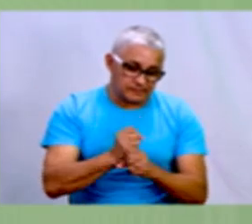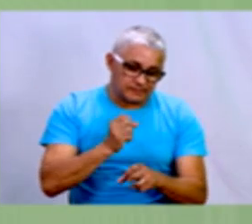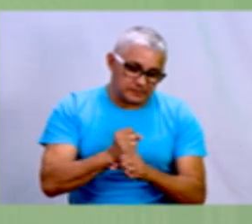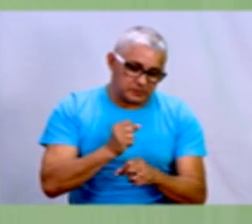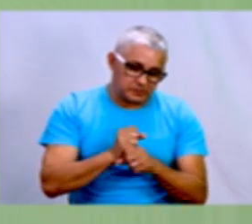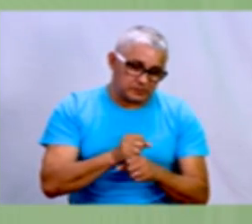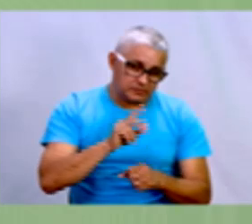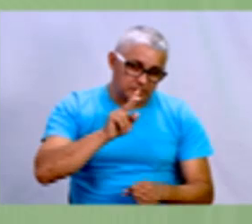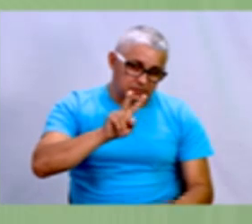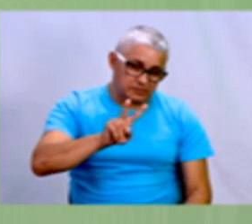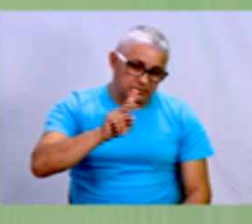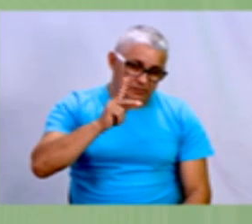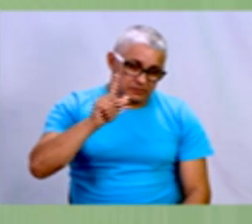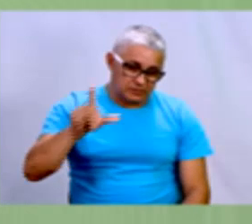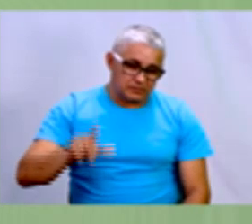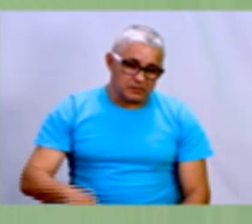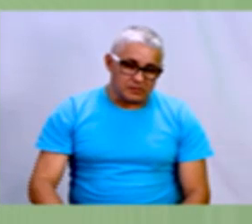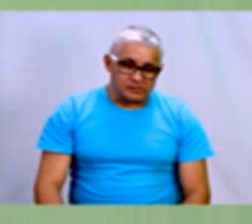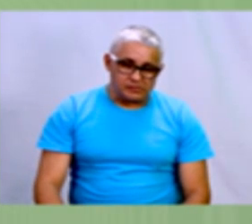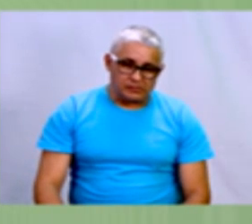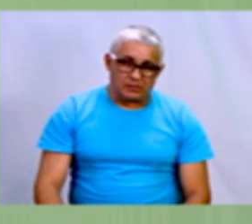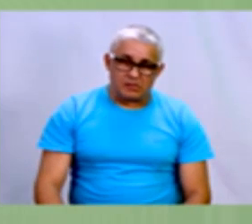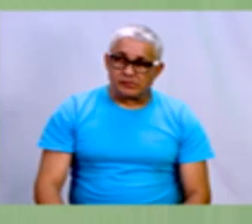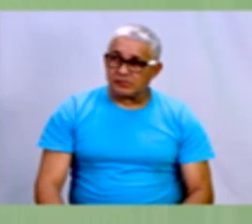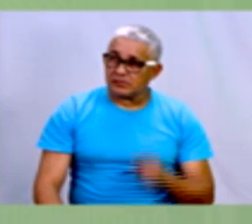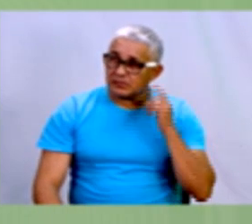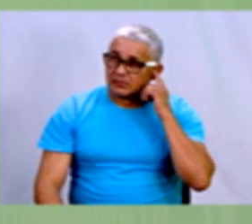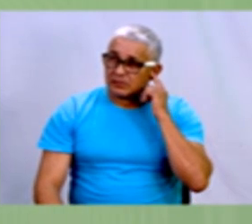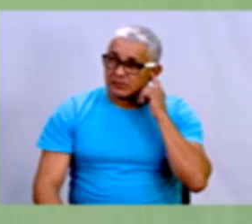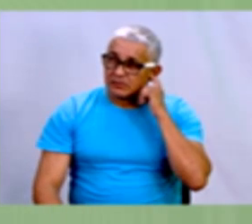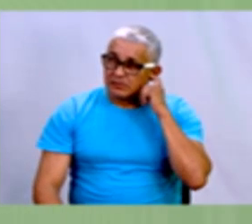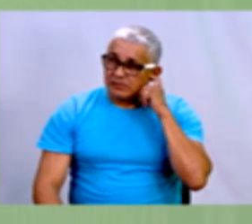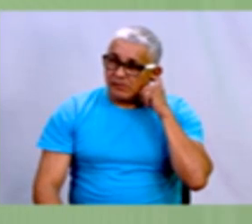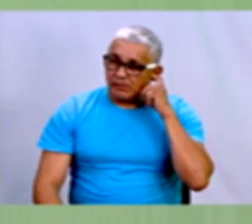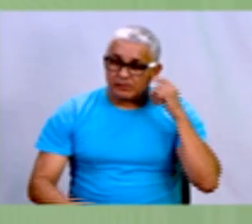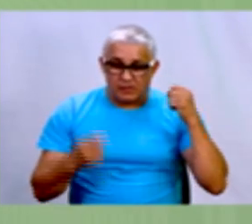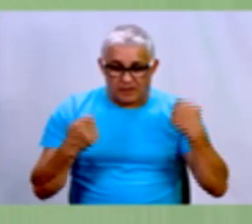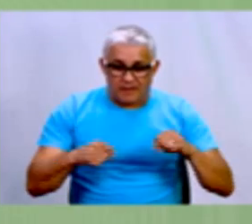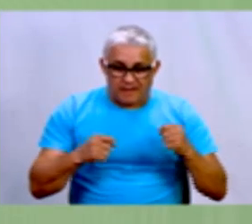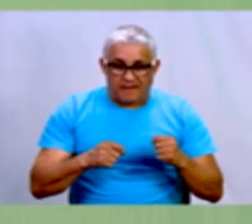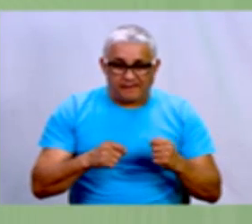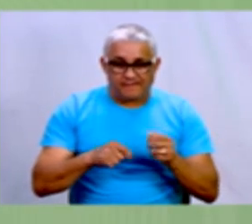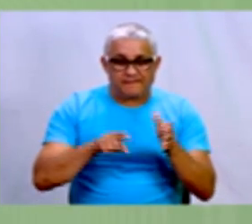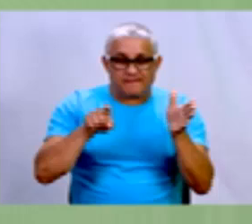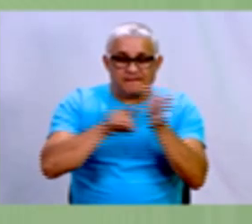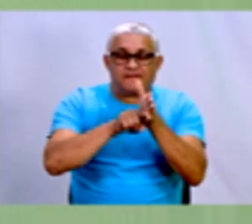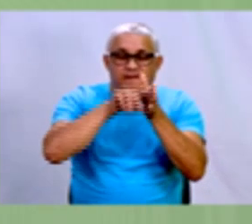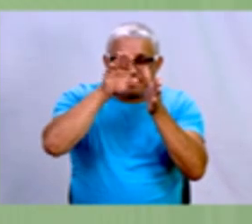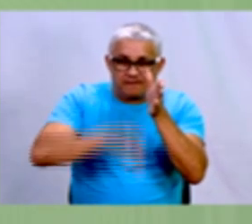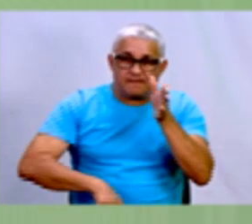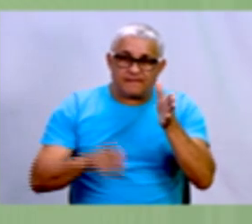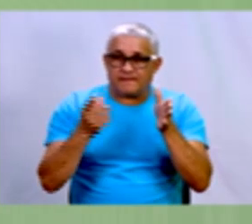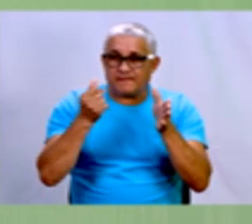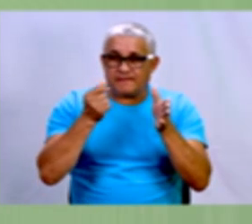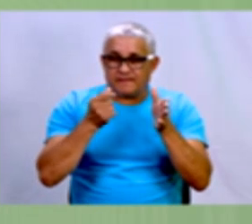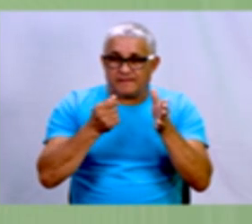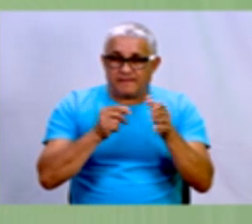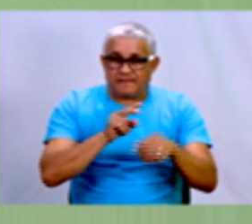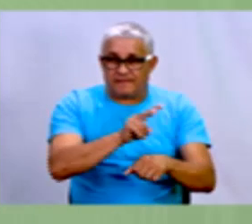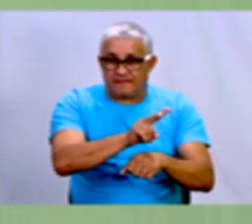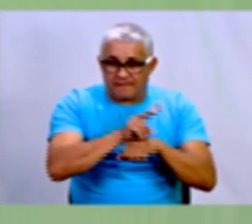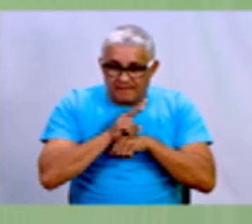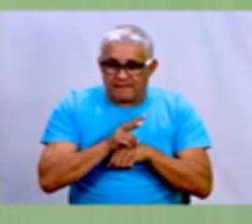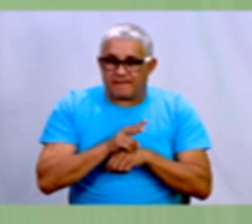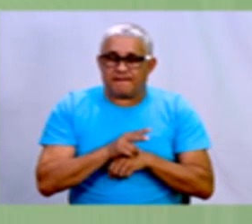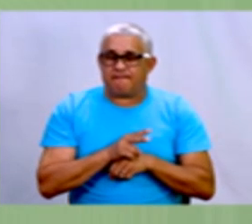dos fluxos de caixa constantes, entre parênteses, deve-se então subtrair o valor do investimento, que é, no